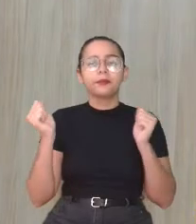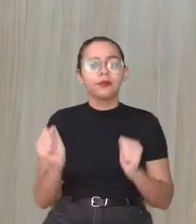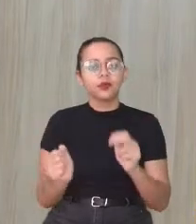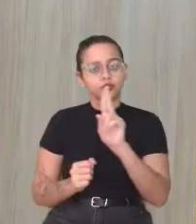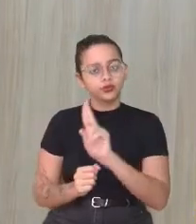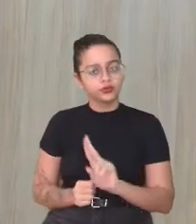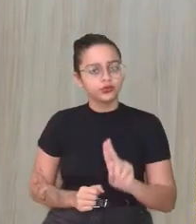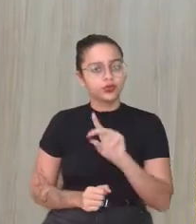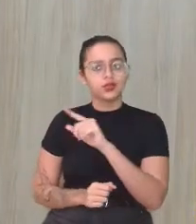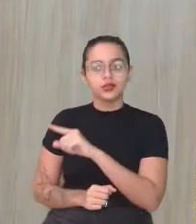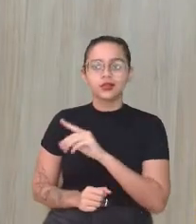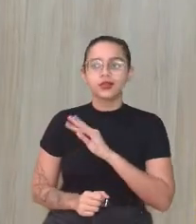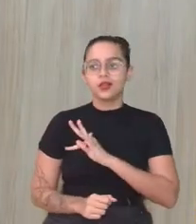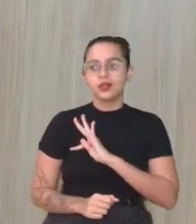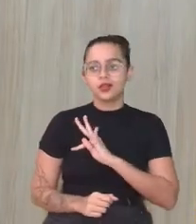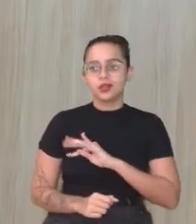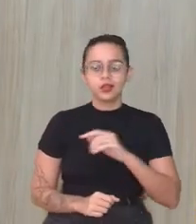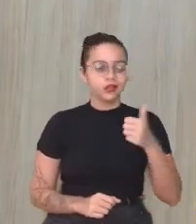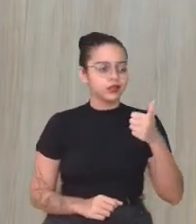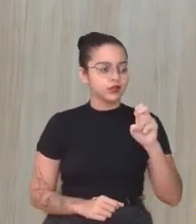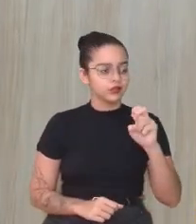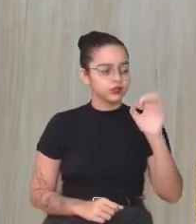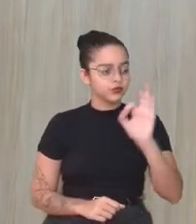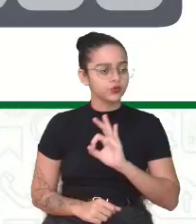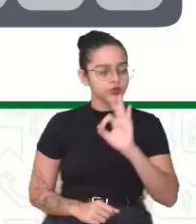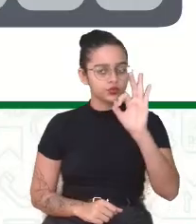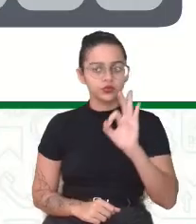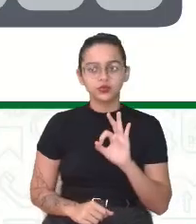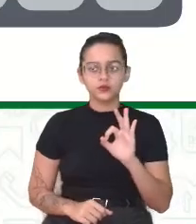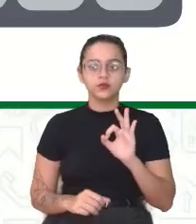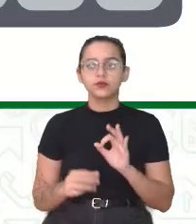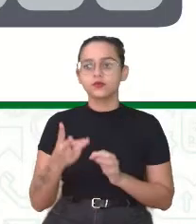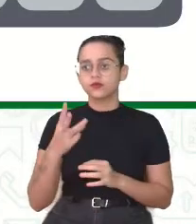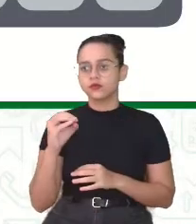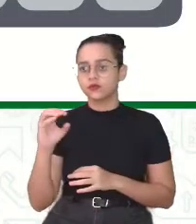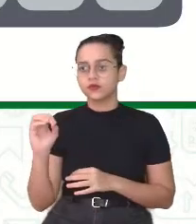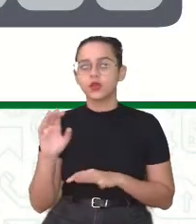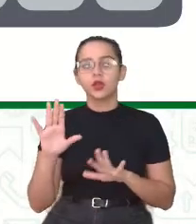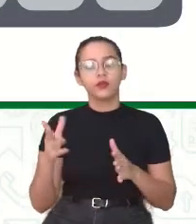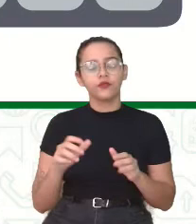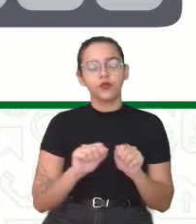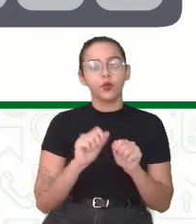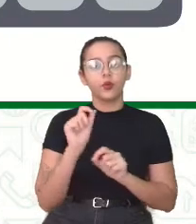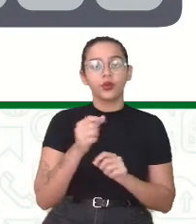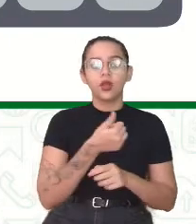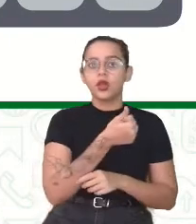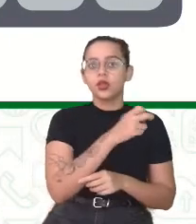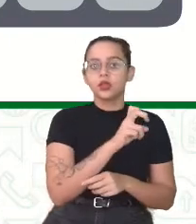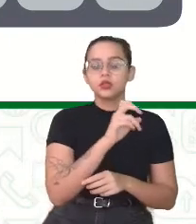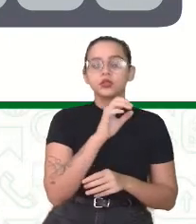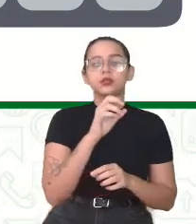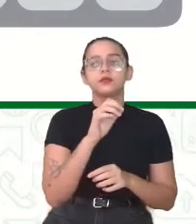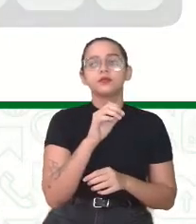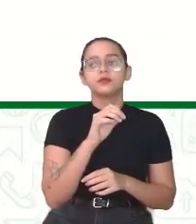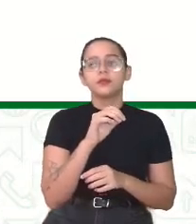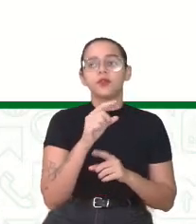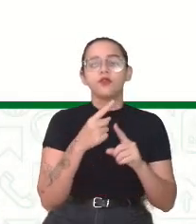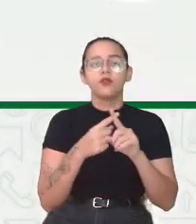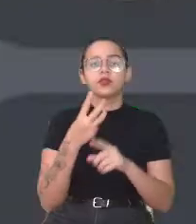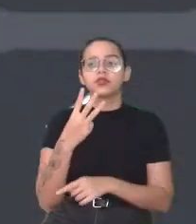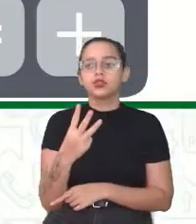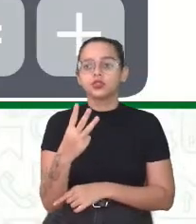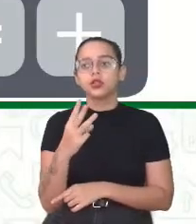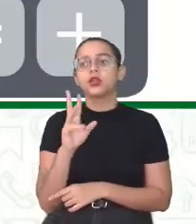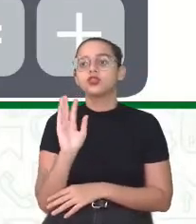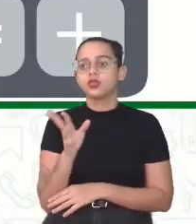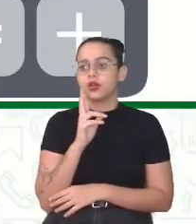esse método aqui, ó. 15% de 300, 15 vezes 3, 45 é a resposta, tá certo? Mas dá uma